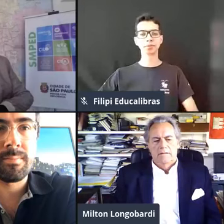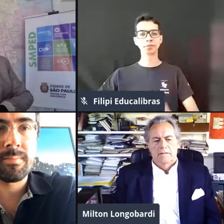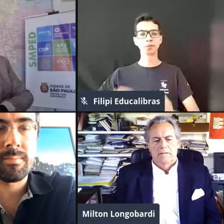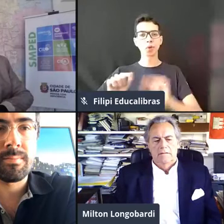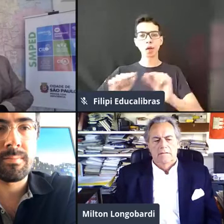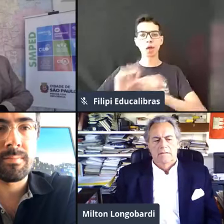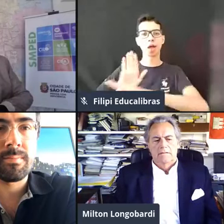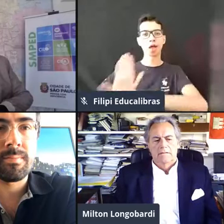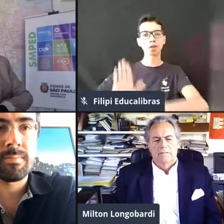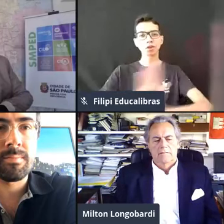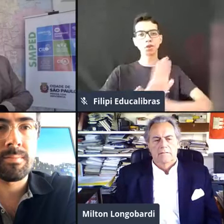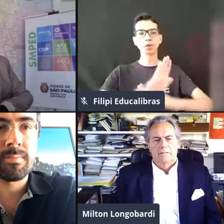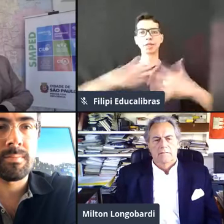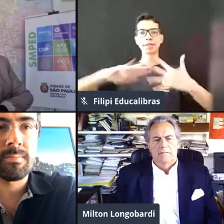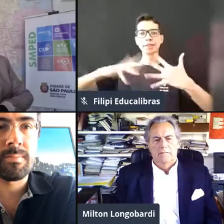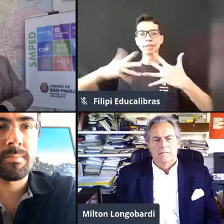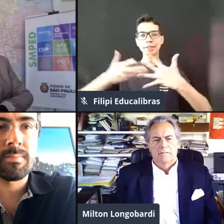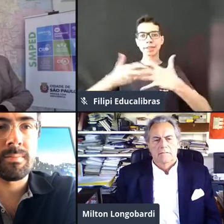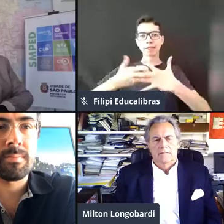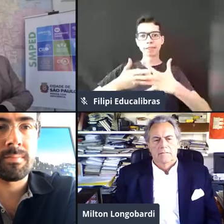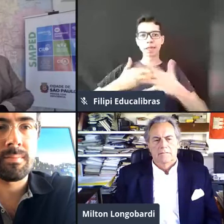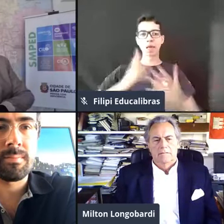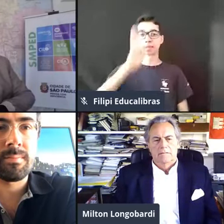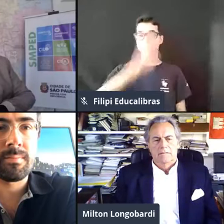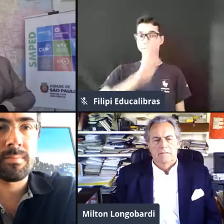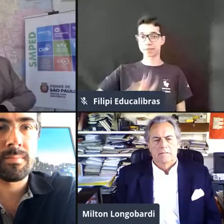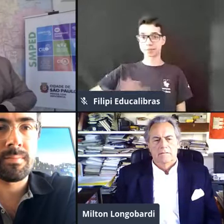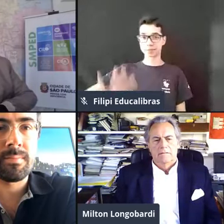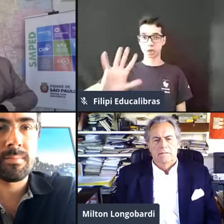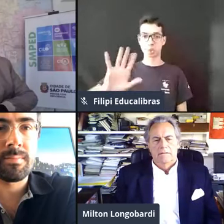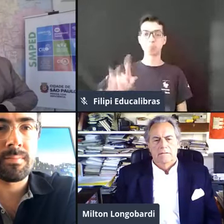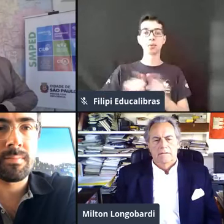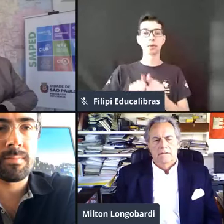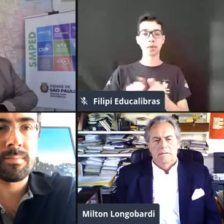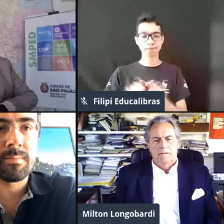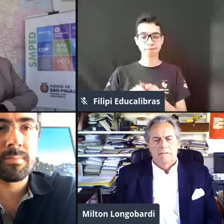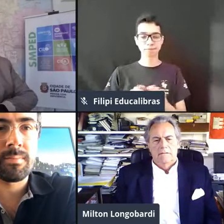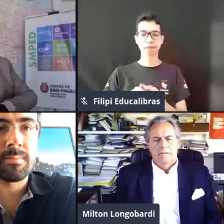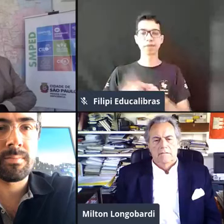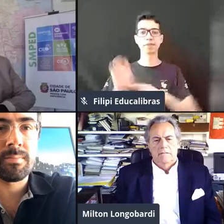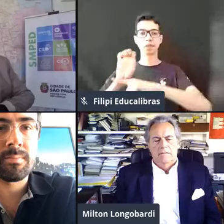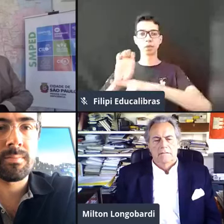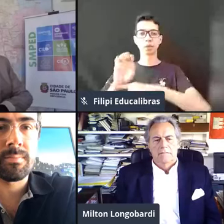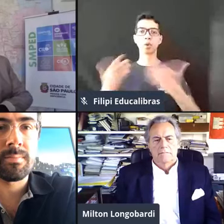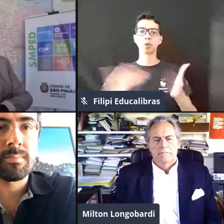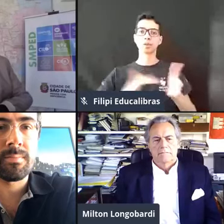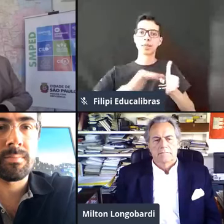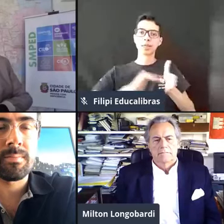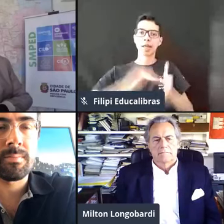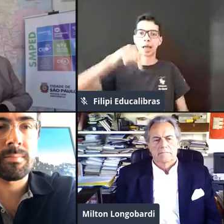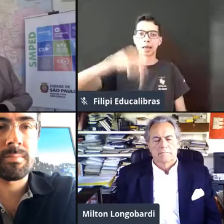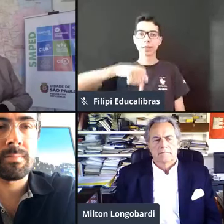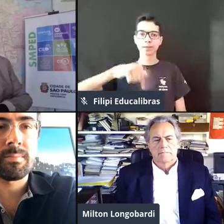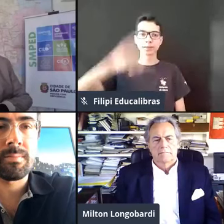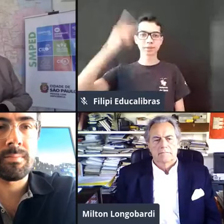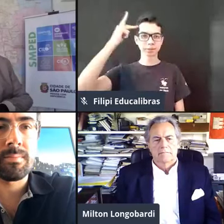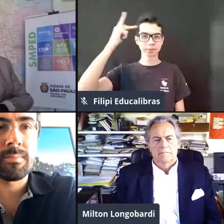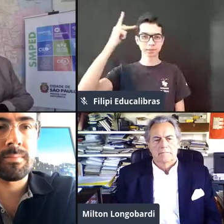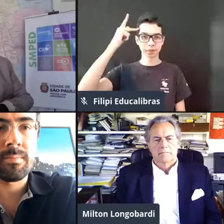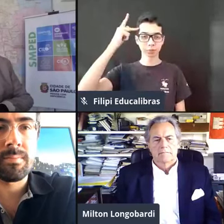plano municipal como no plano estadual. A própria Secretaria de Estado aqui de São Paulo é meio que